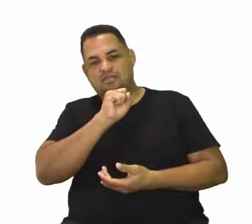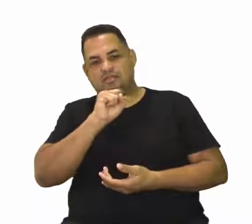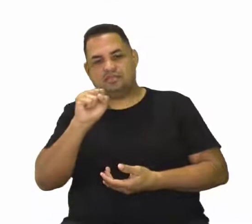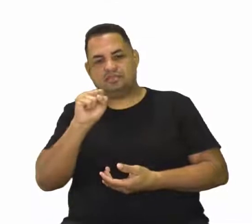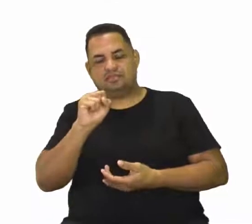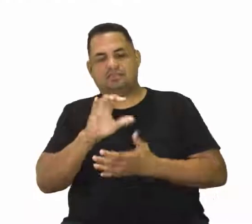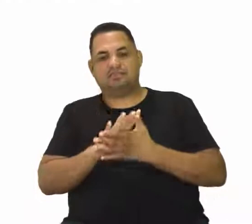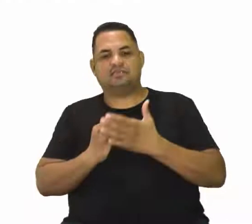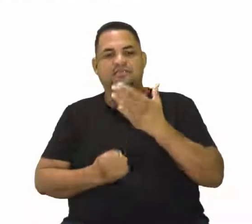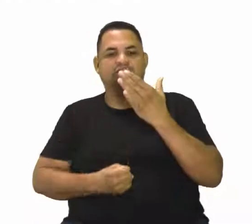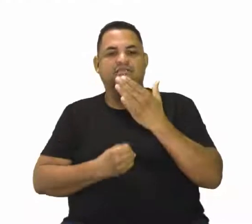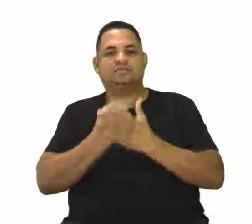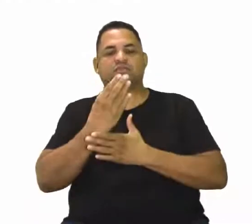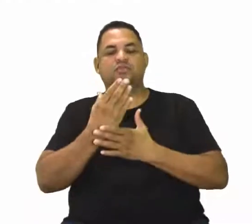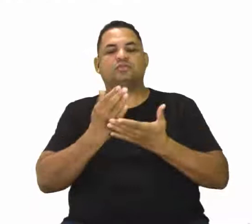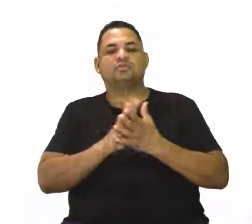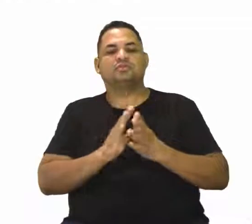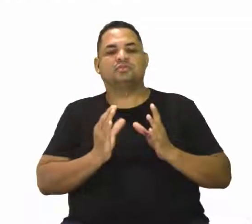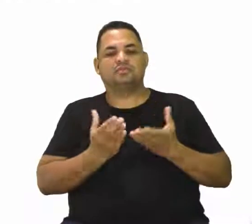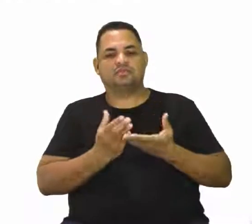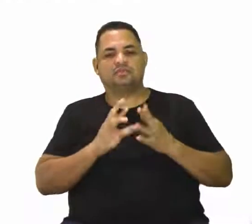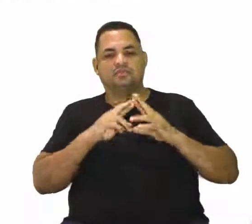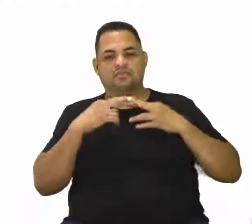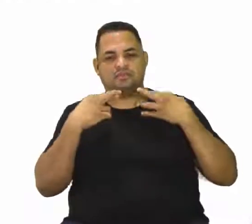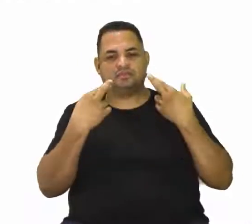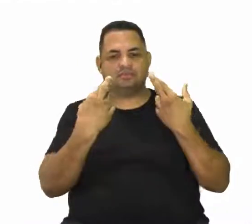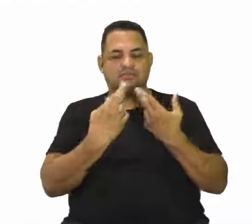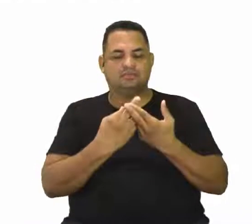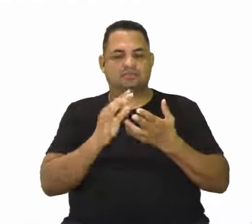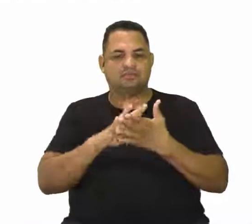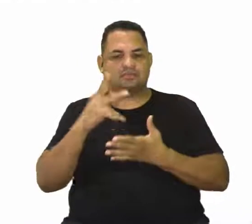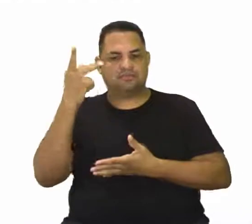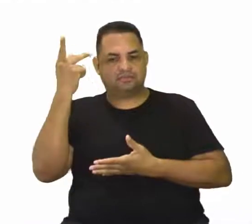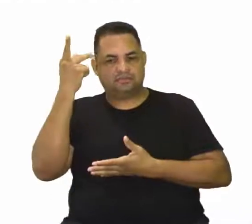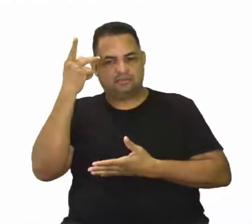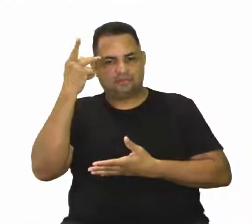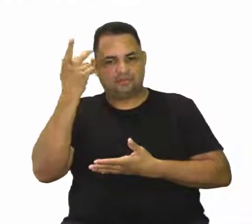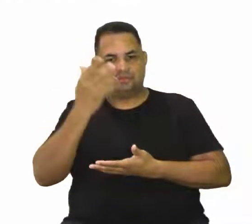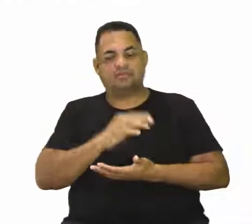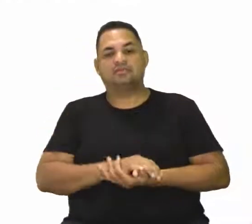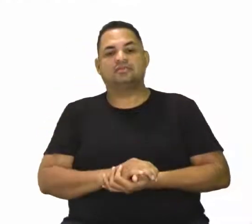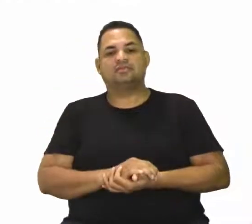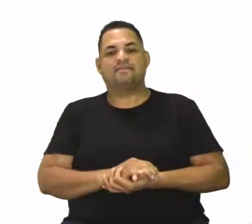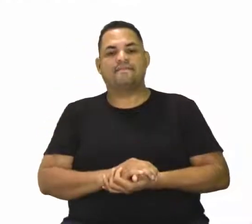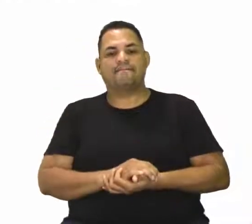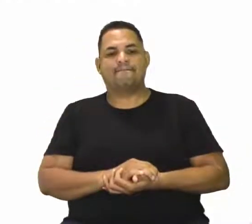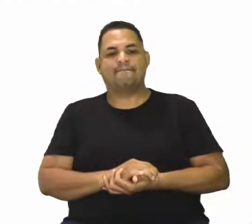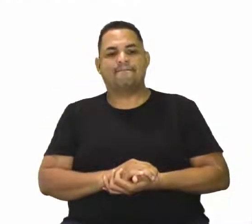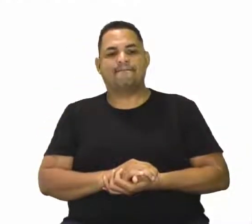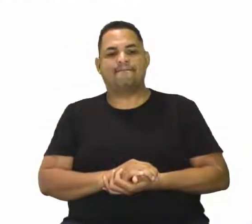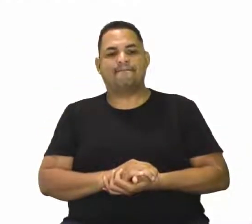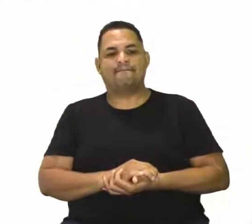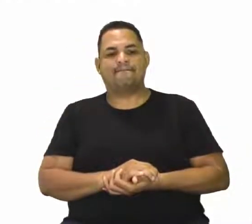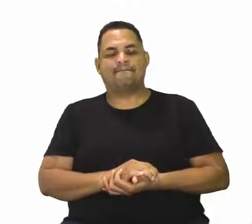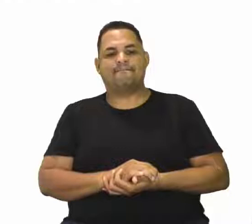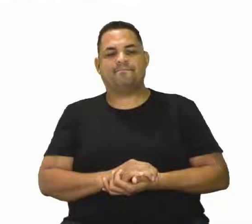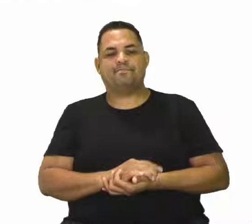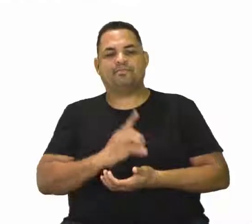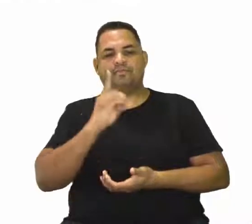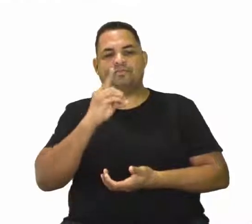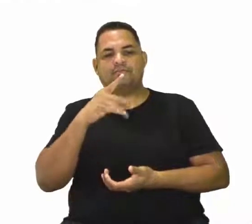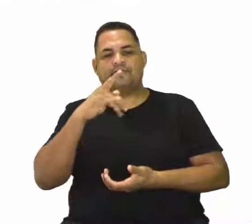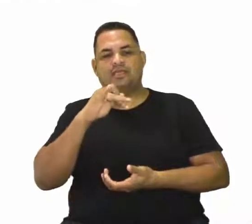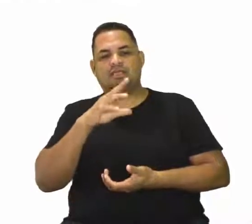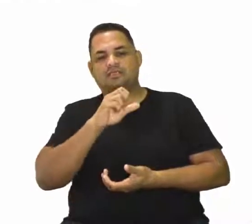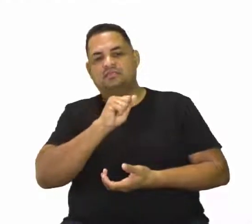das repúblicas socialista Soviética da nascida no fórum de São Paulo e oque vem